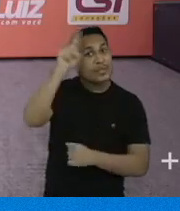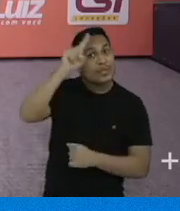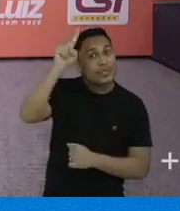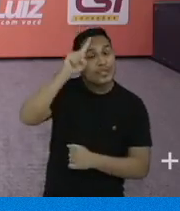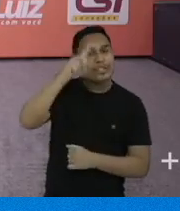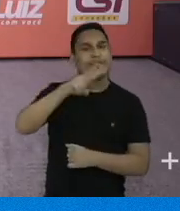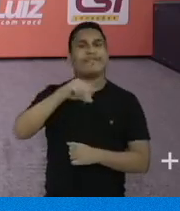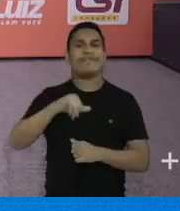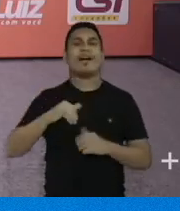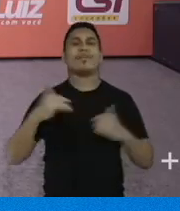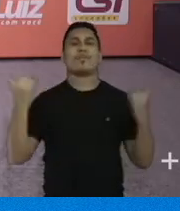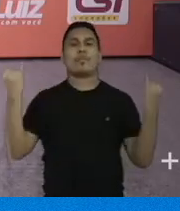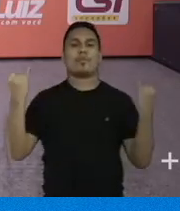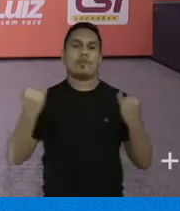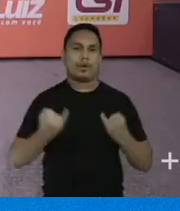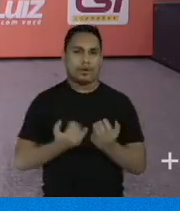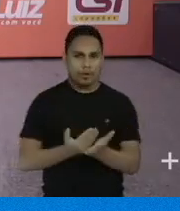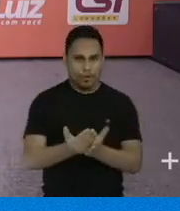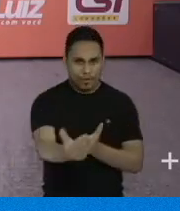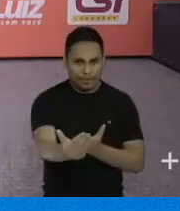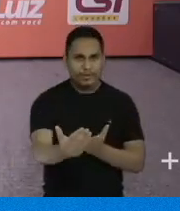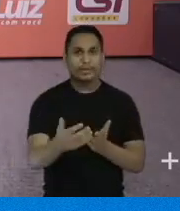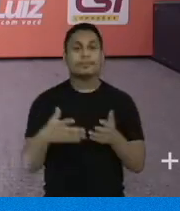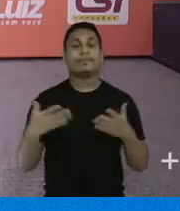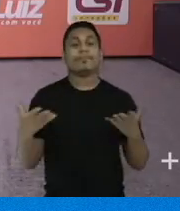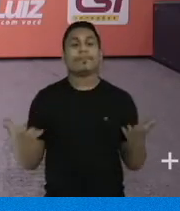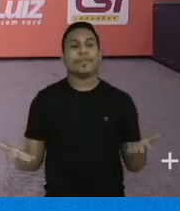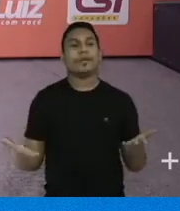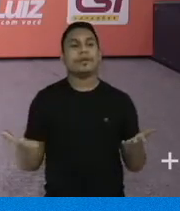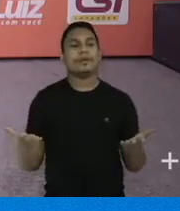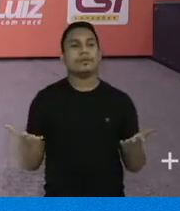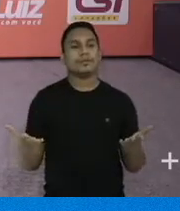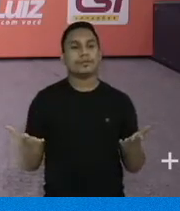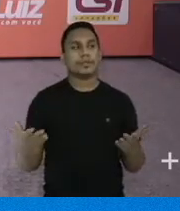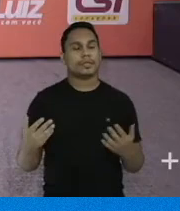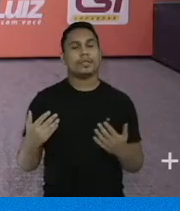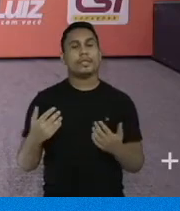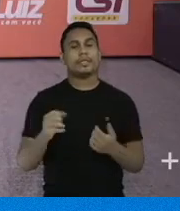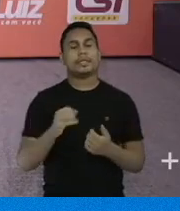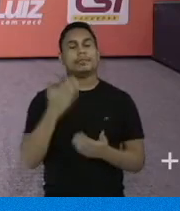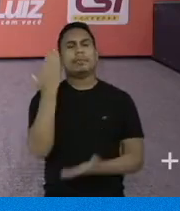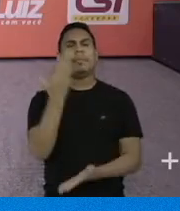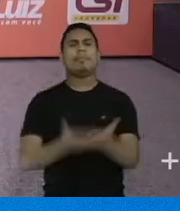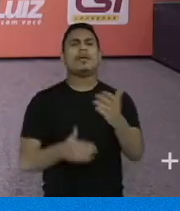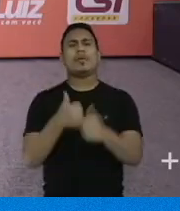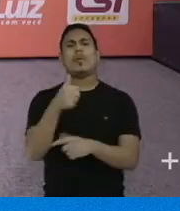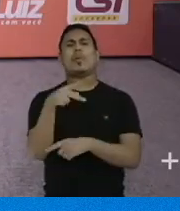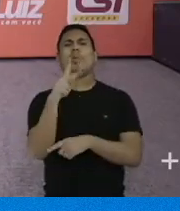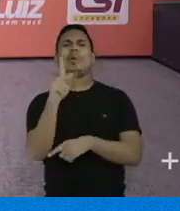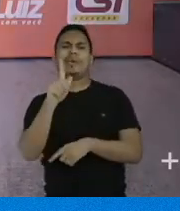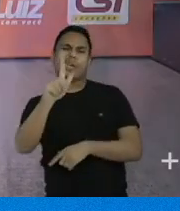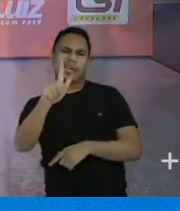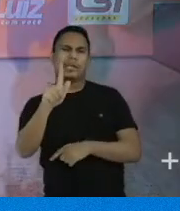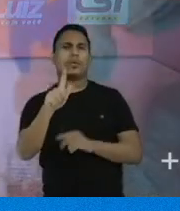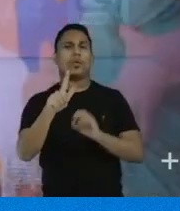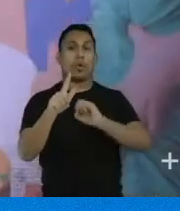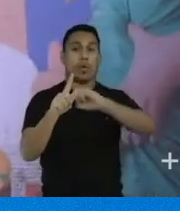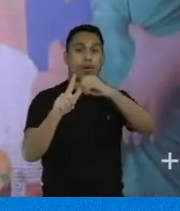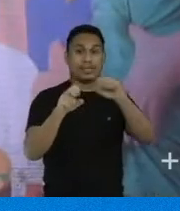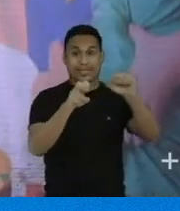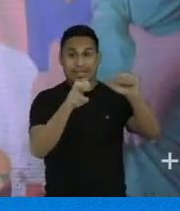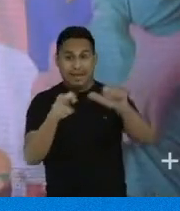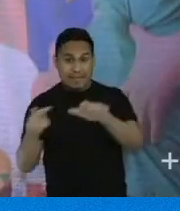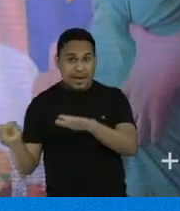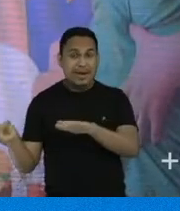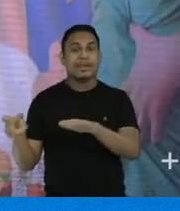perder peso, né? Então, já me faz perder em torno de 1 quilo por semana, 1 quilo de